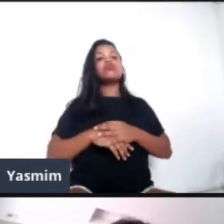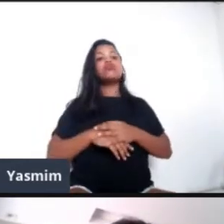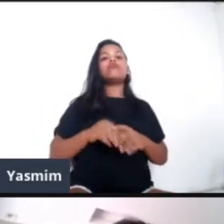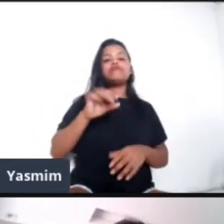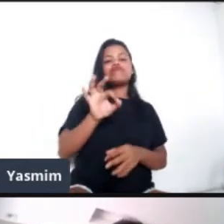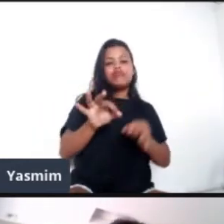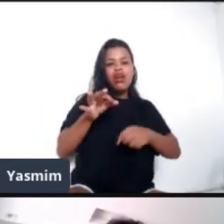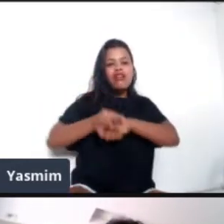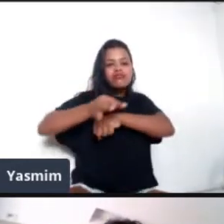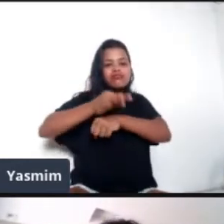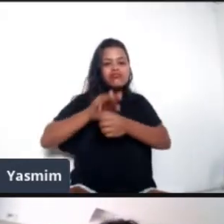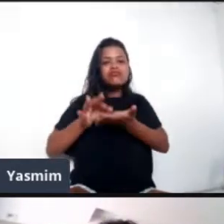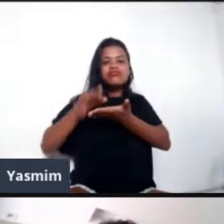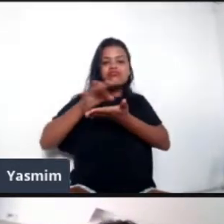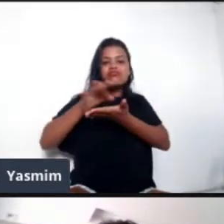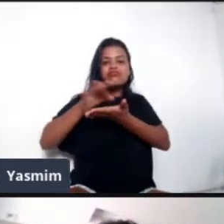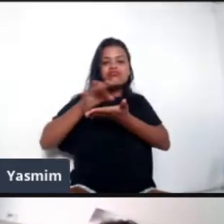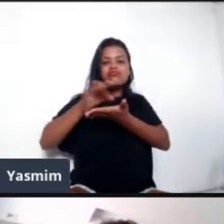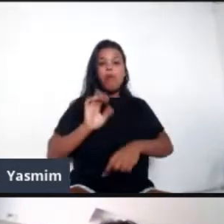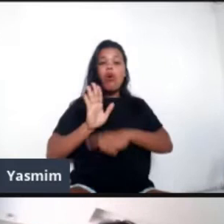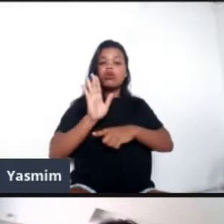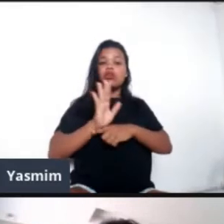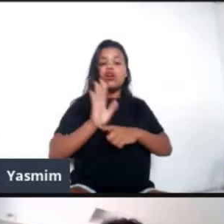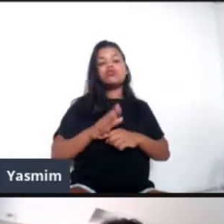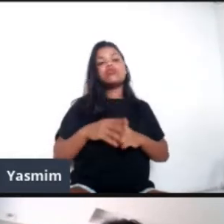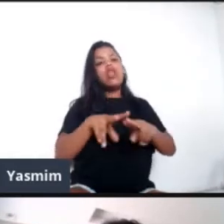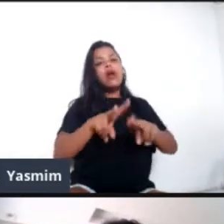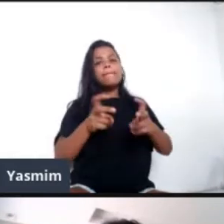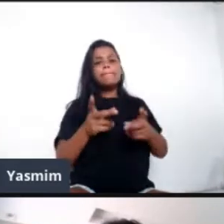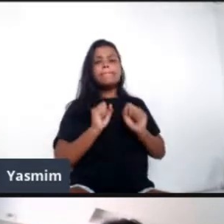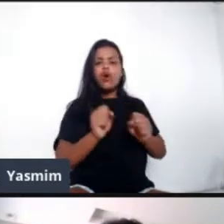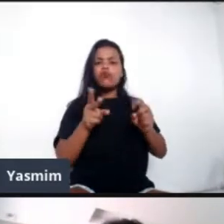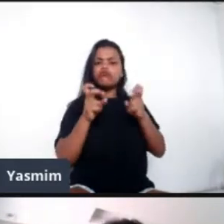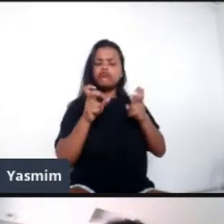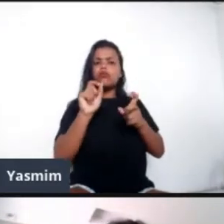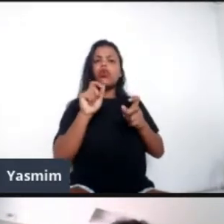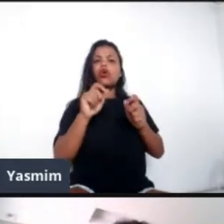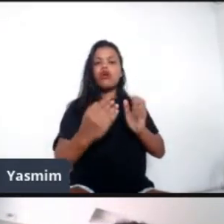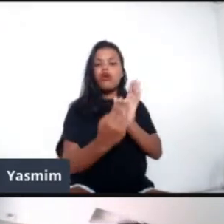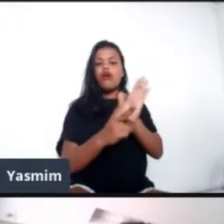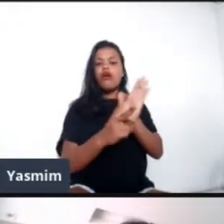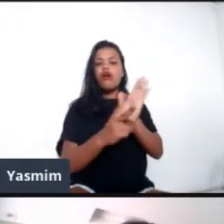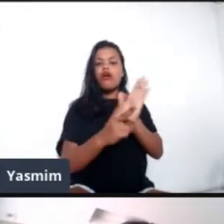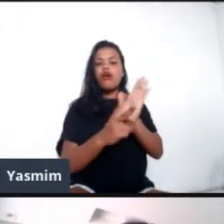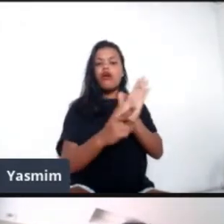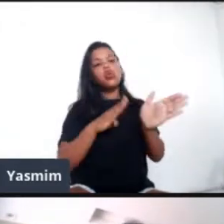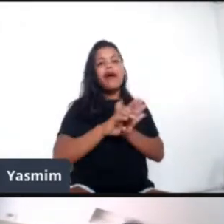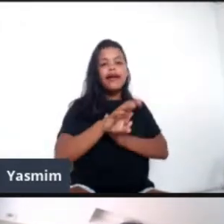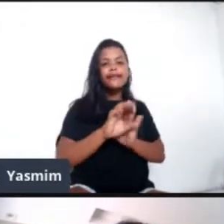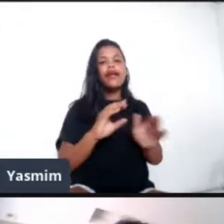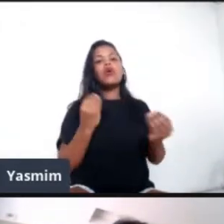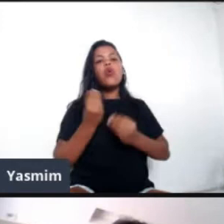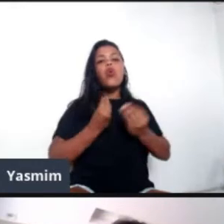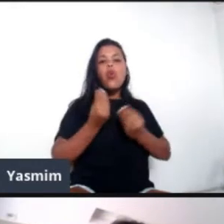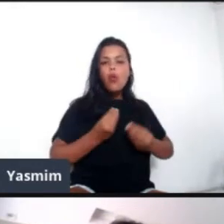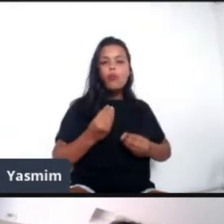um vírus, mas ela não consegue distinguir exatamente os mínimos detalhes desse micro-organismo, certo? E aí entra as